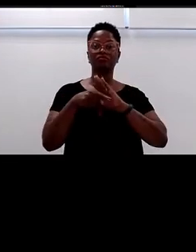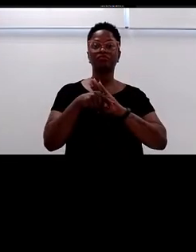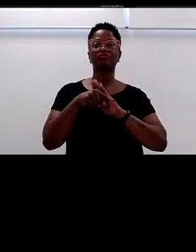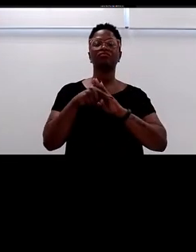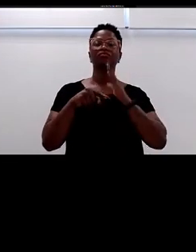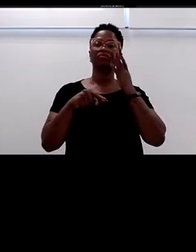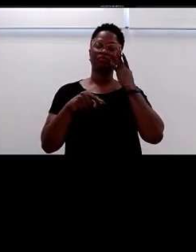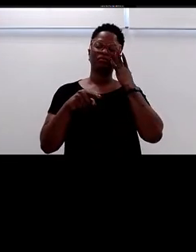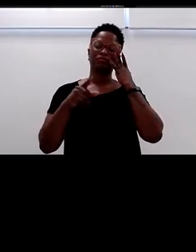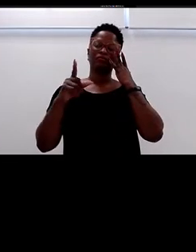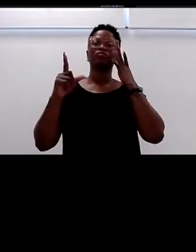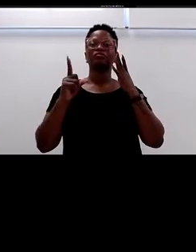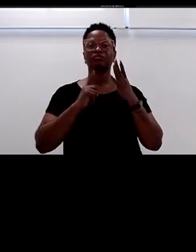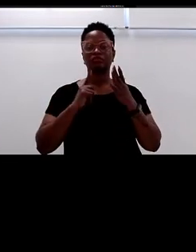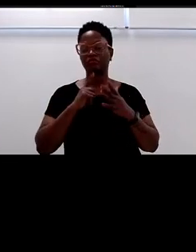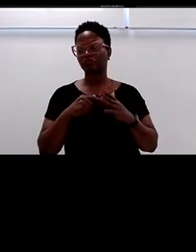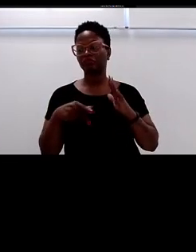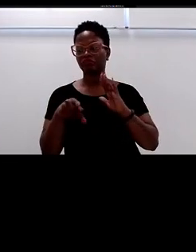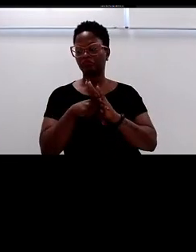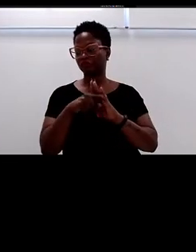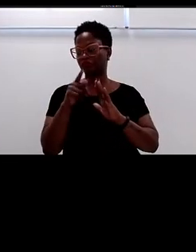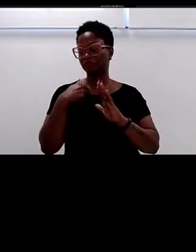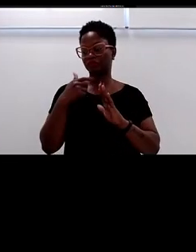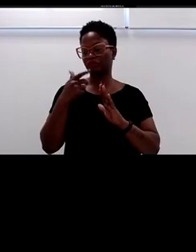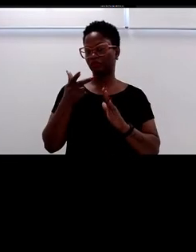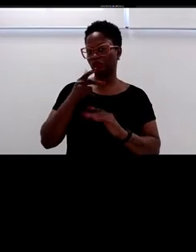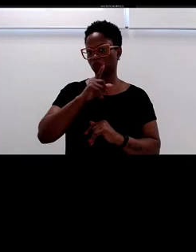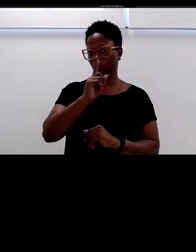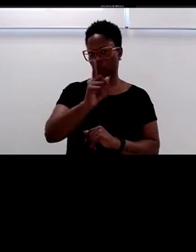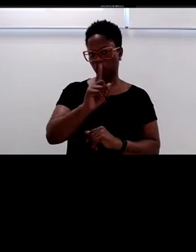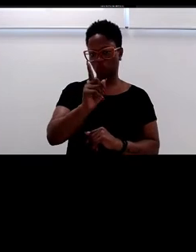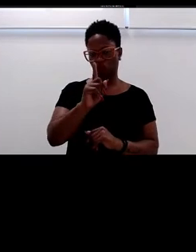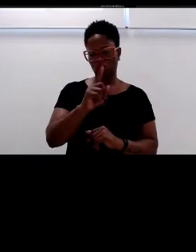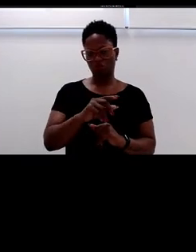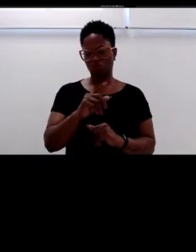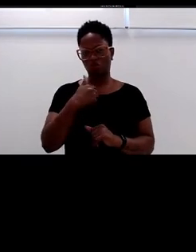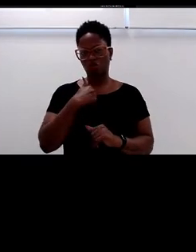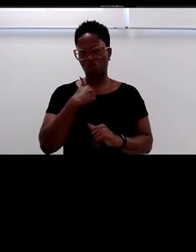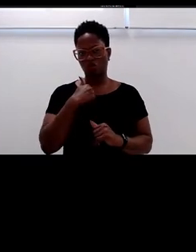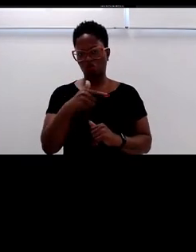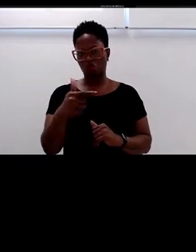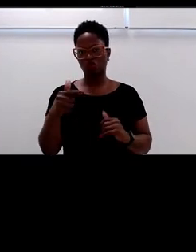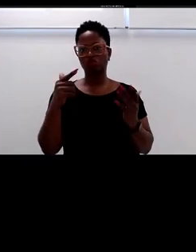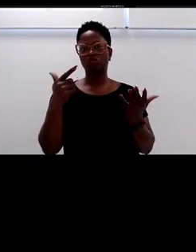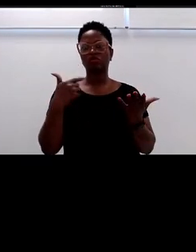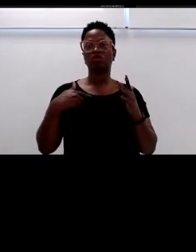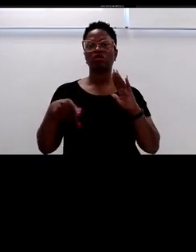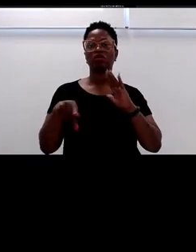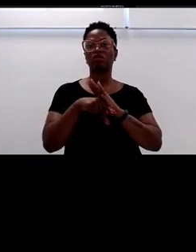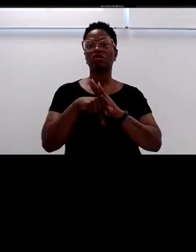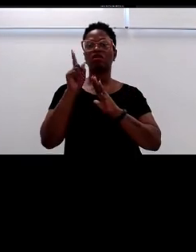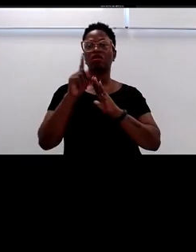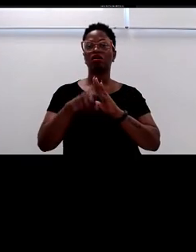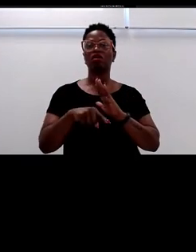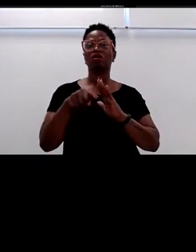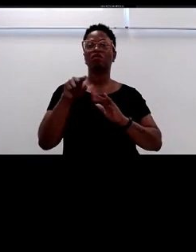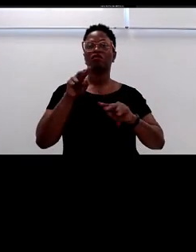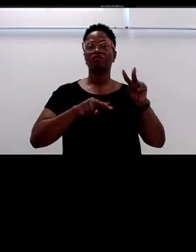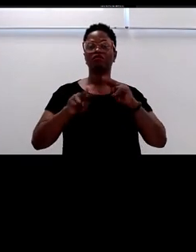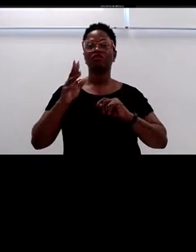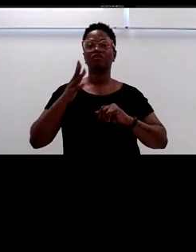à prima. E eu que não me atrevia a trazer a figura que aparecia na minha